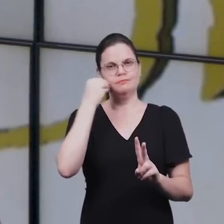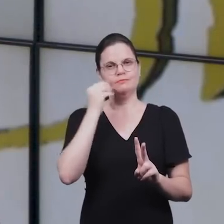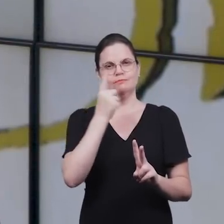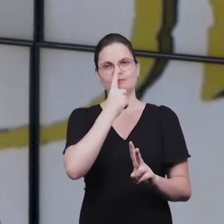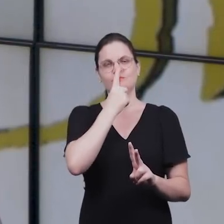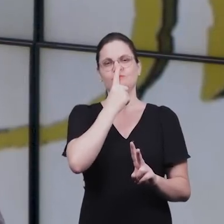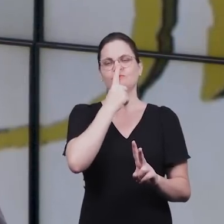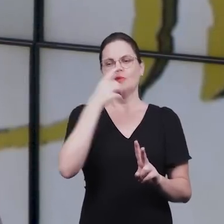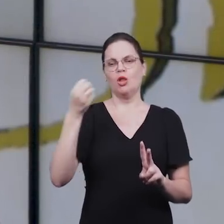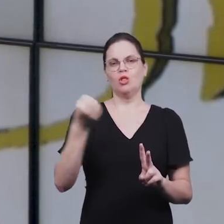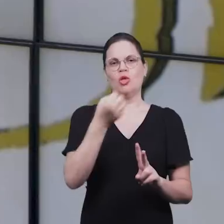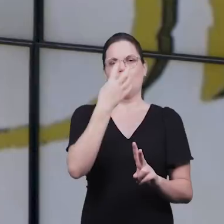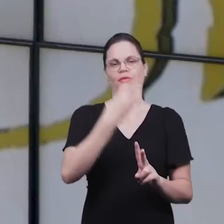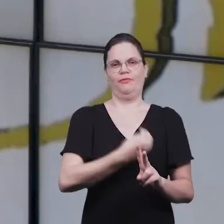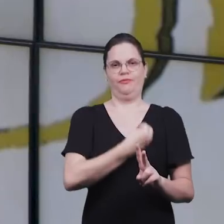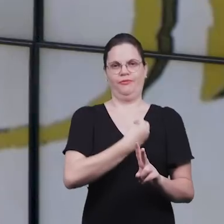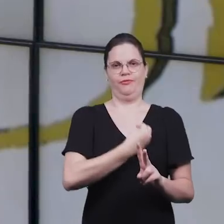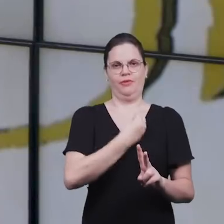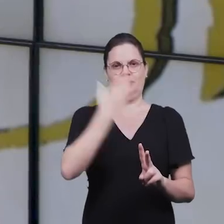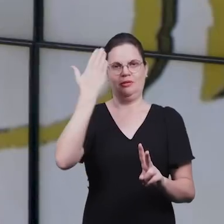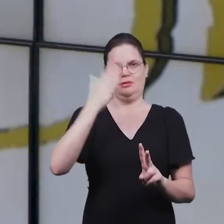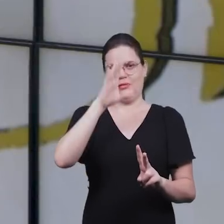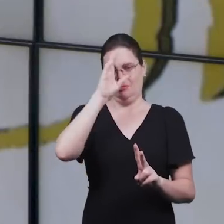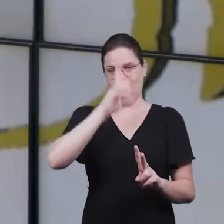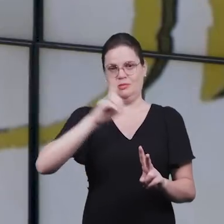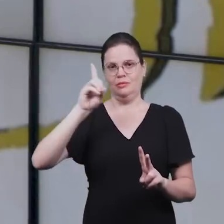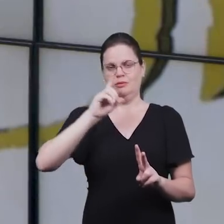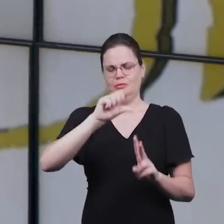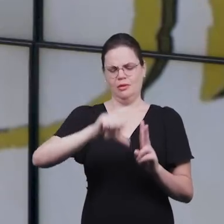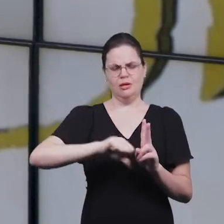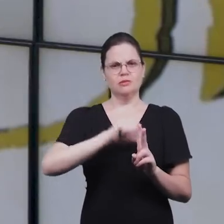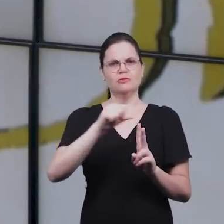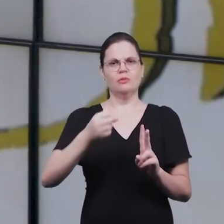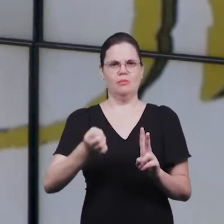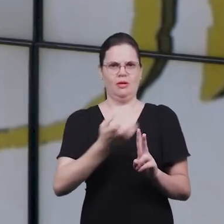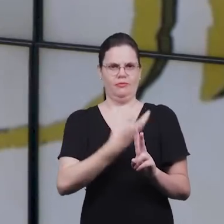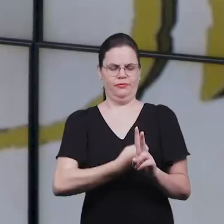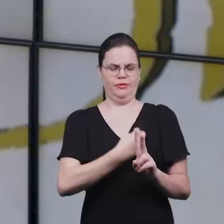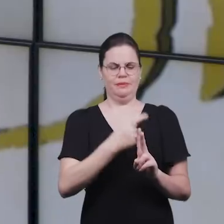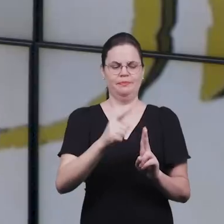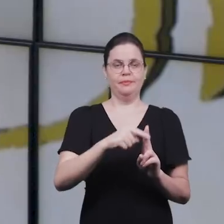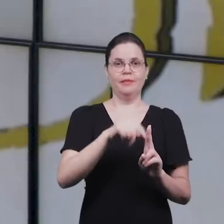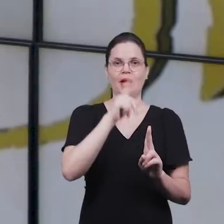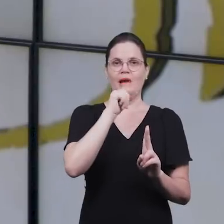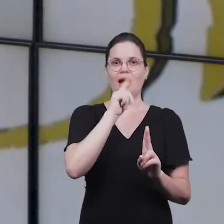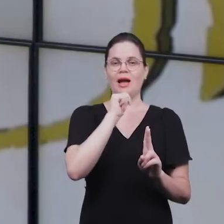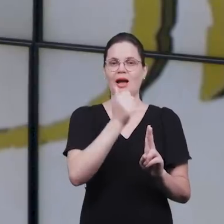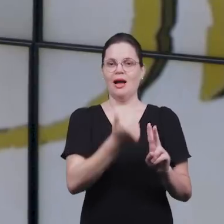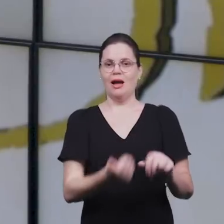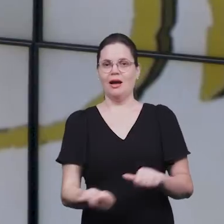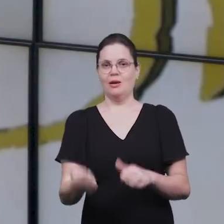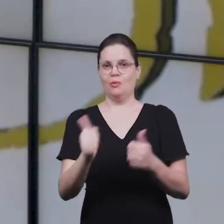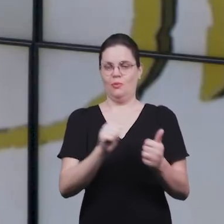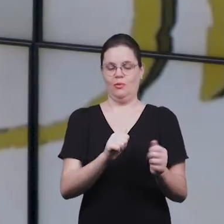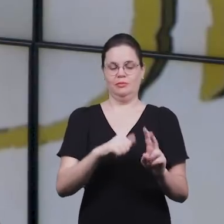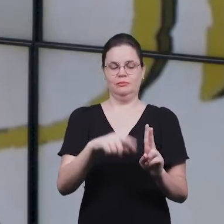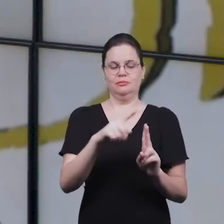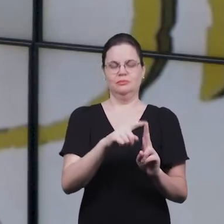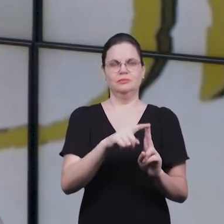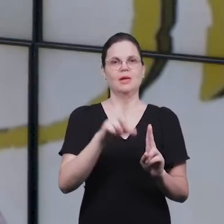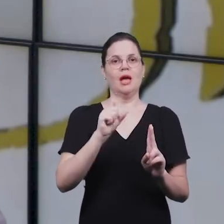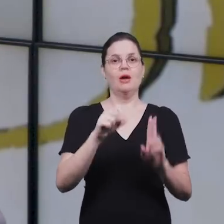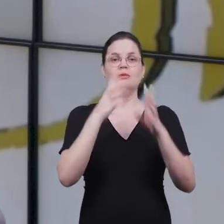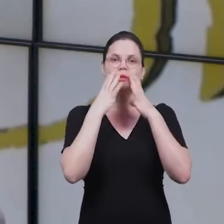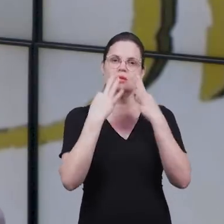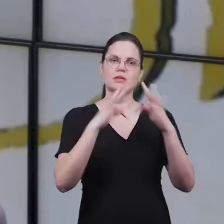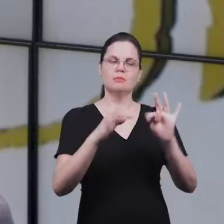homem a uma experiência de um novo nascimento, de uma transformação. O batismo nas águas é